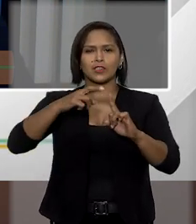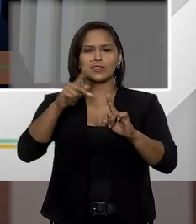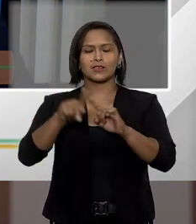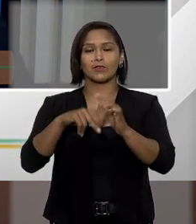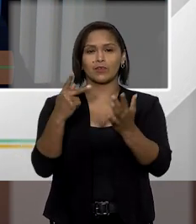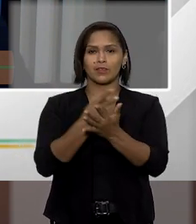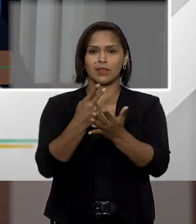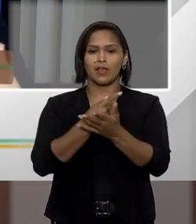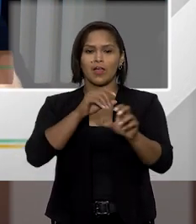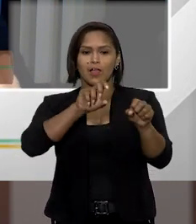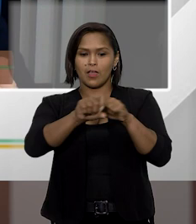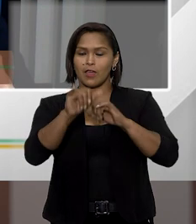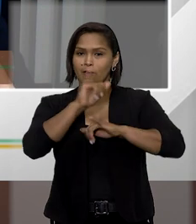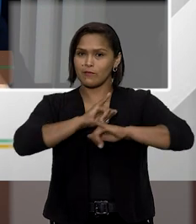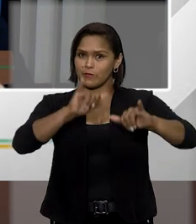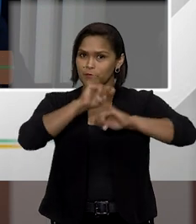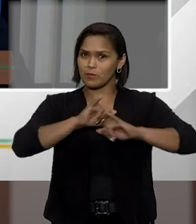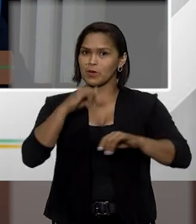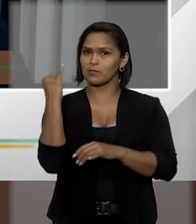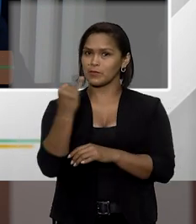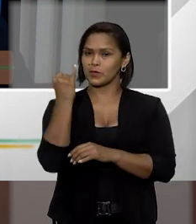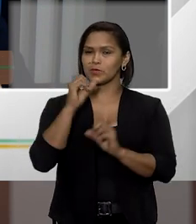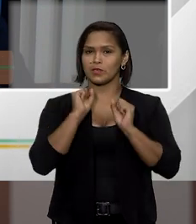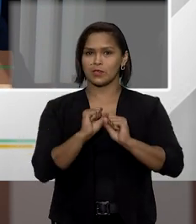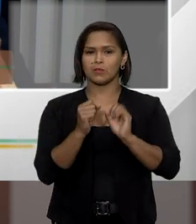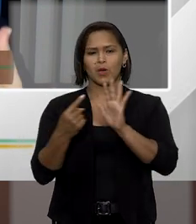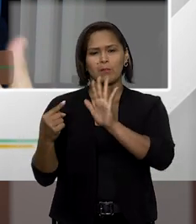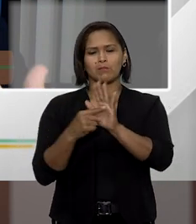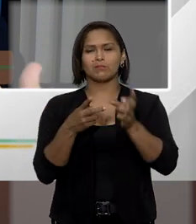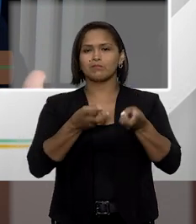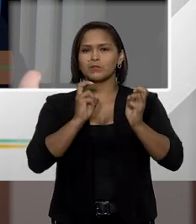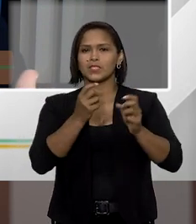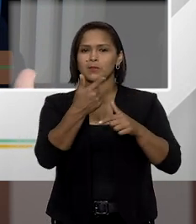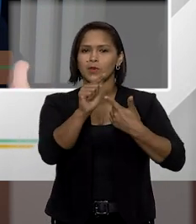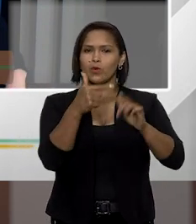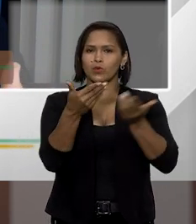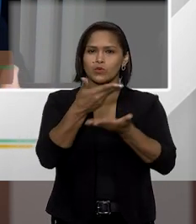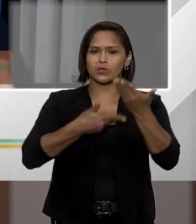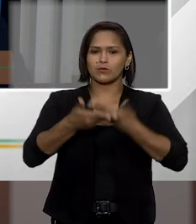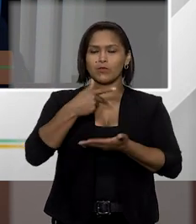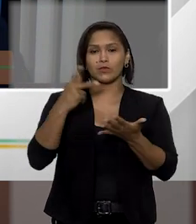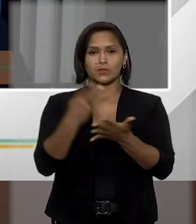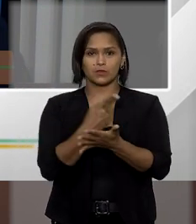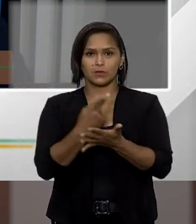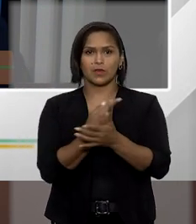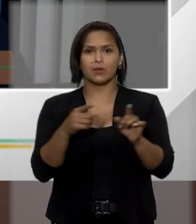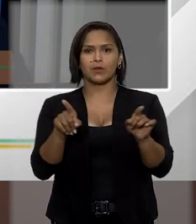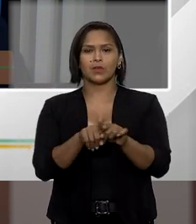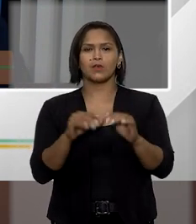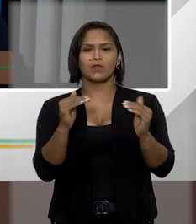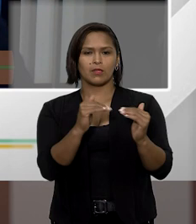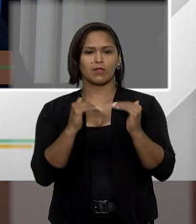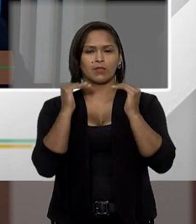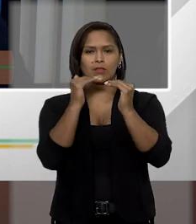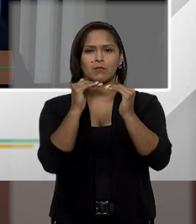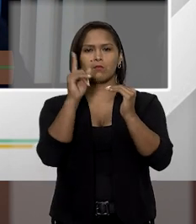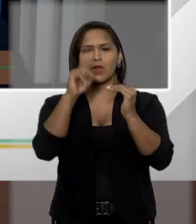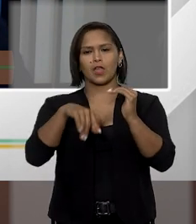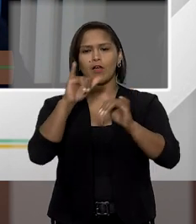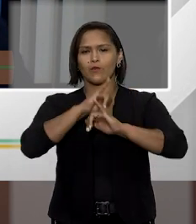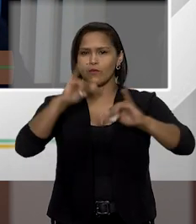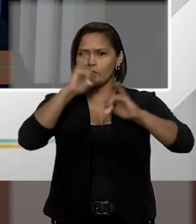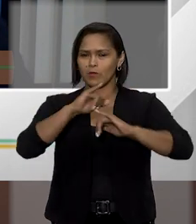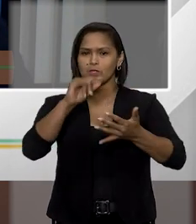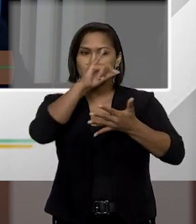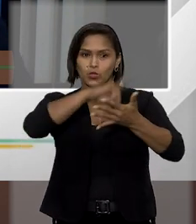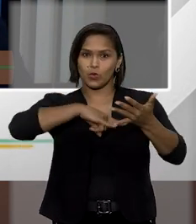ilícito, informações relevantes que possam levar à identificação de outros envolvidos na infração e também à obtenção célere de